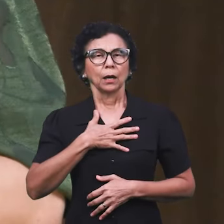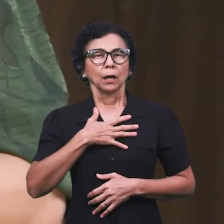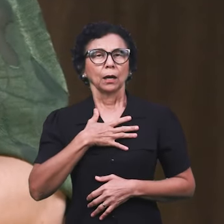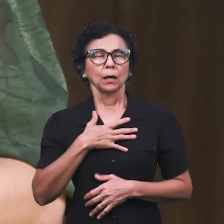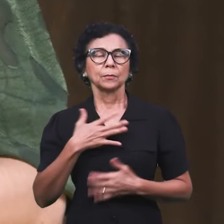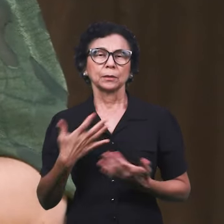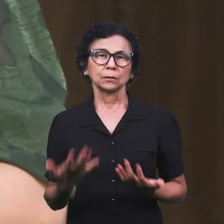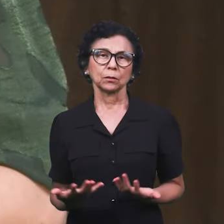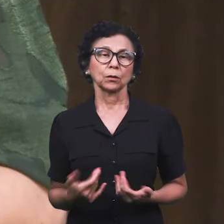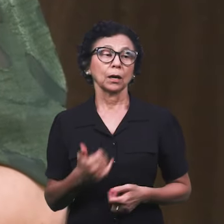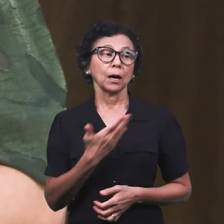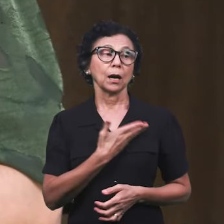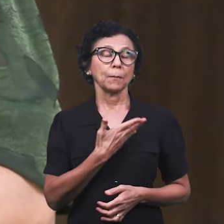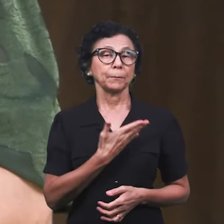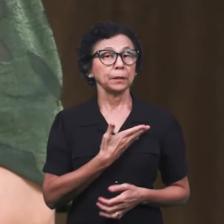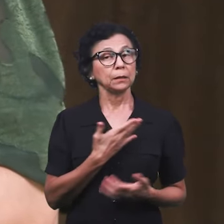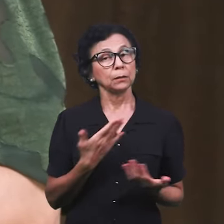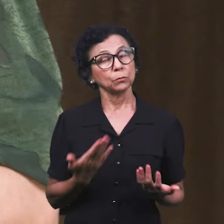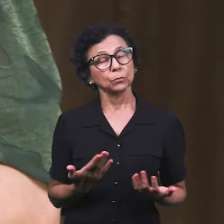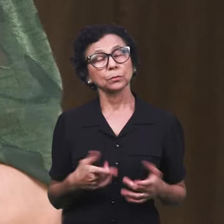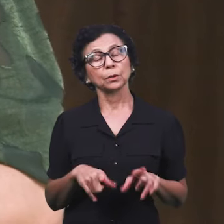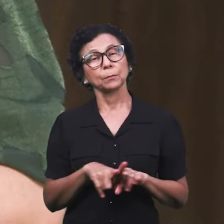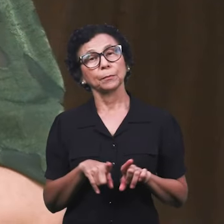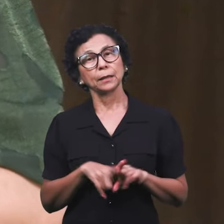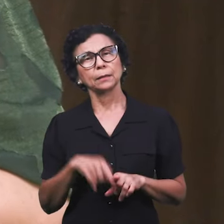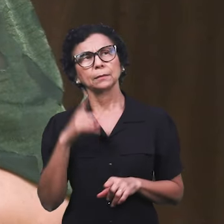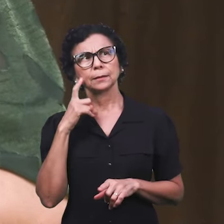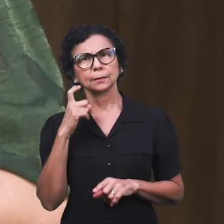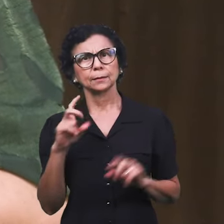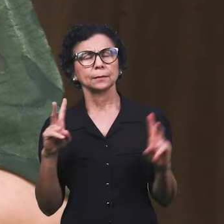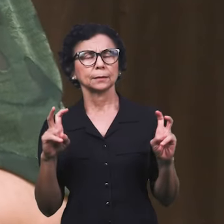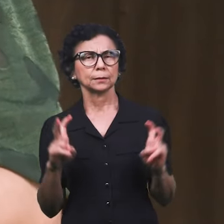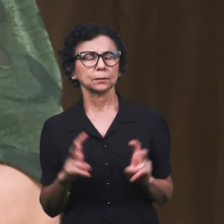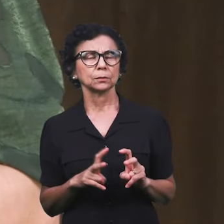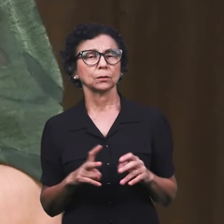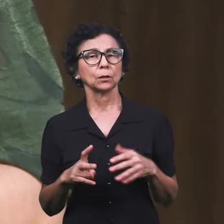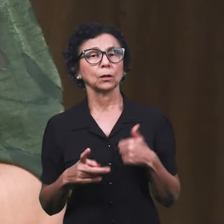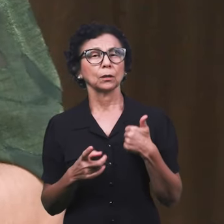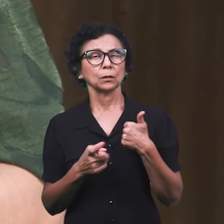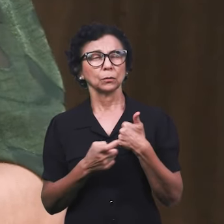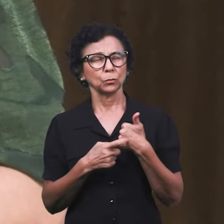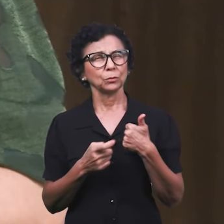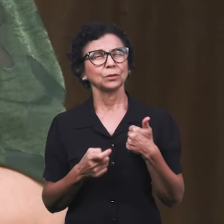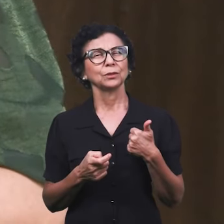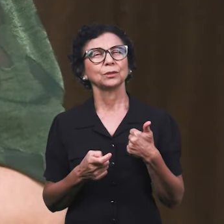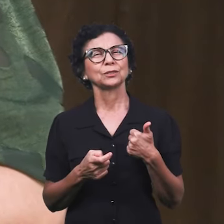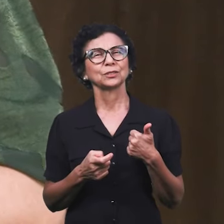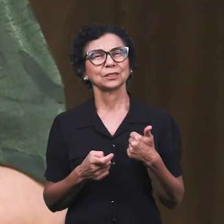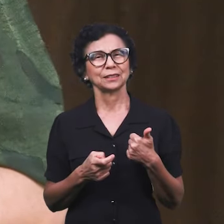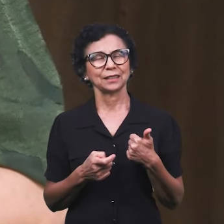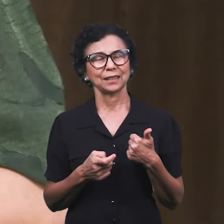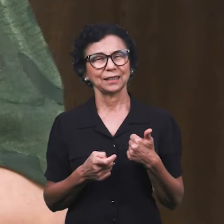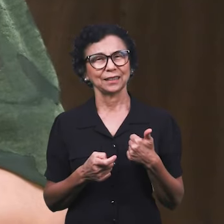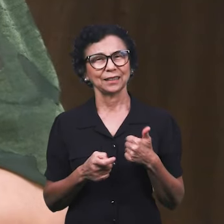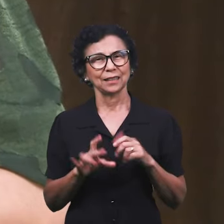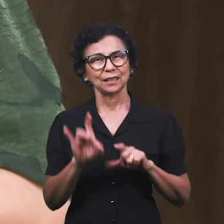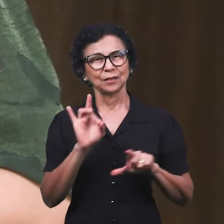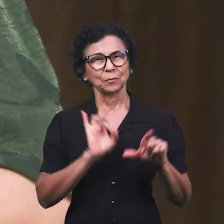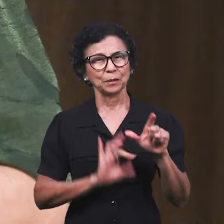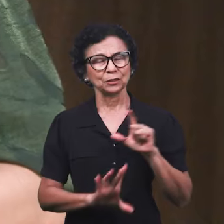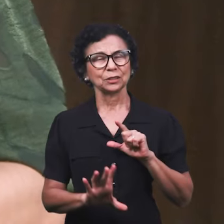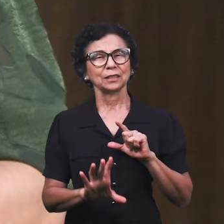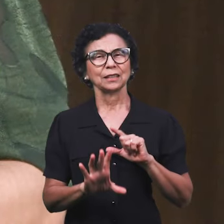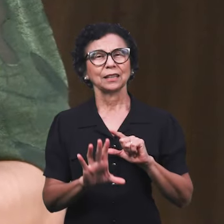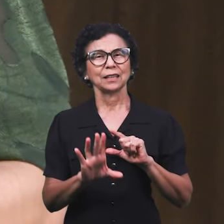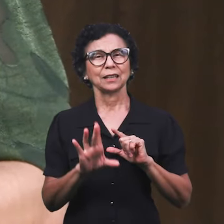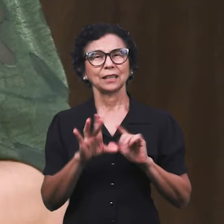ter interesse nesse assunto. Lembre-se de curtir, compartilhar, comentar, deixar aqui as suas